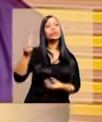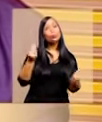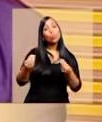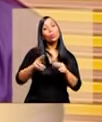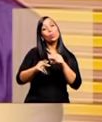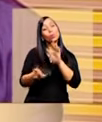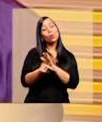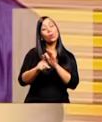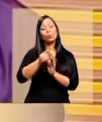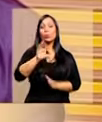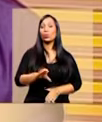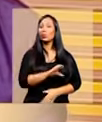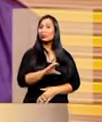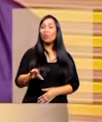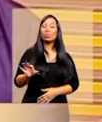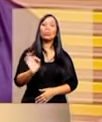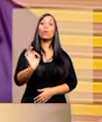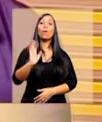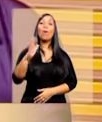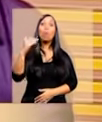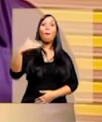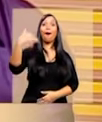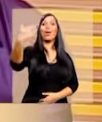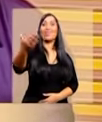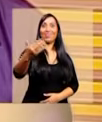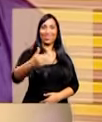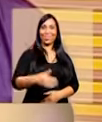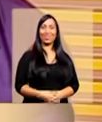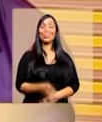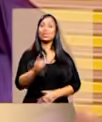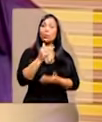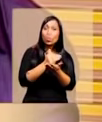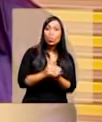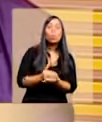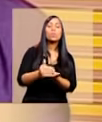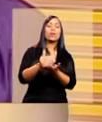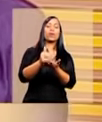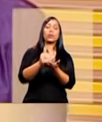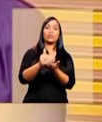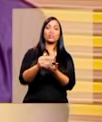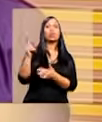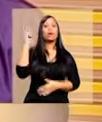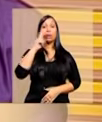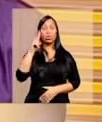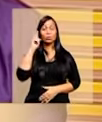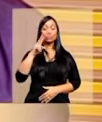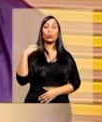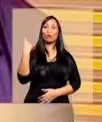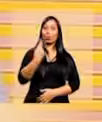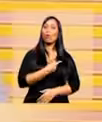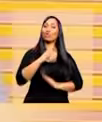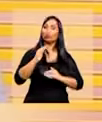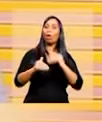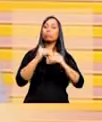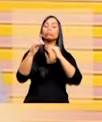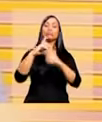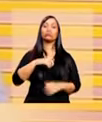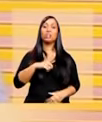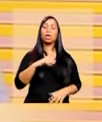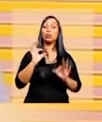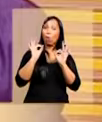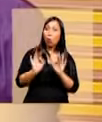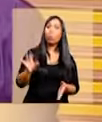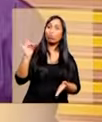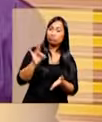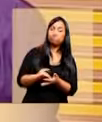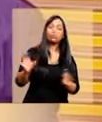na perspectiva cristã, não é o além. O reino de Deus começa aqui, na história. Nós já estamos construindo.